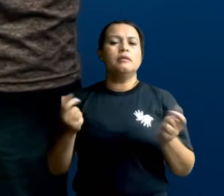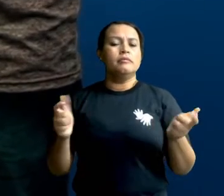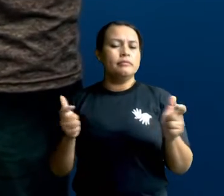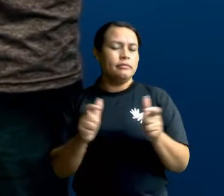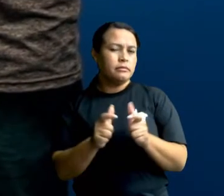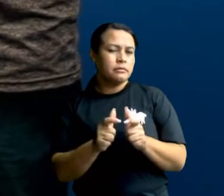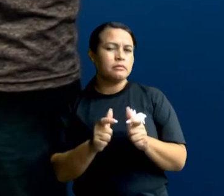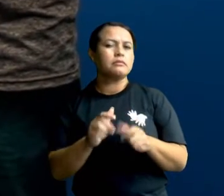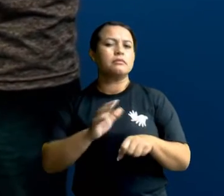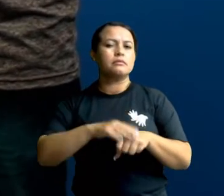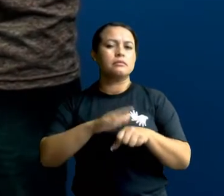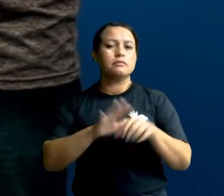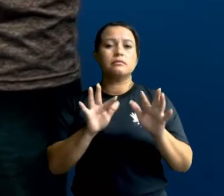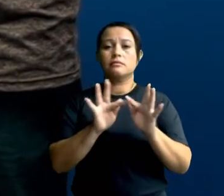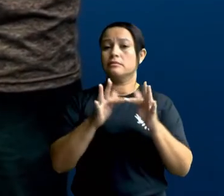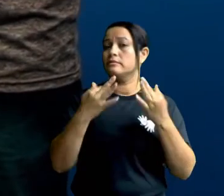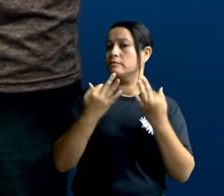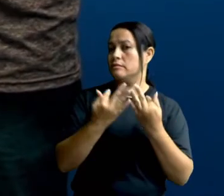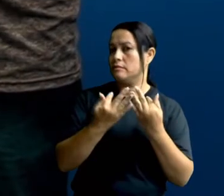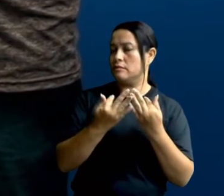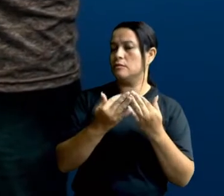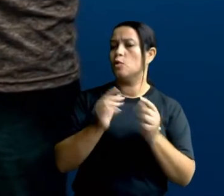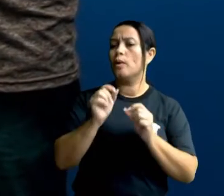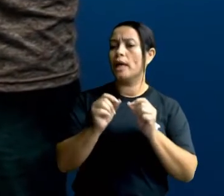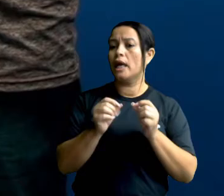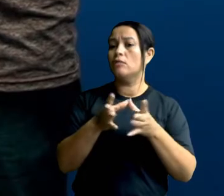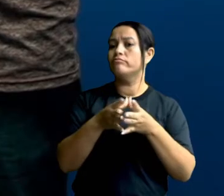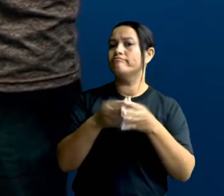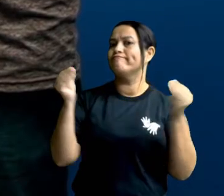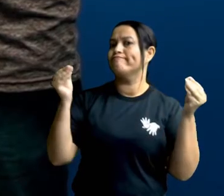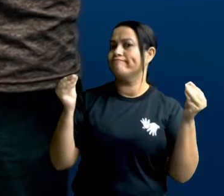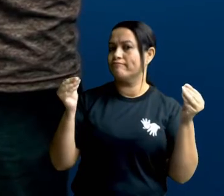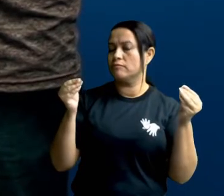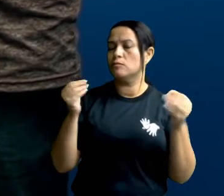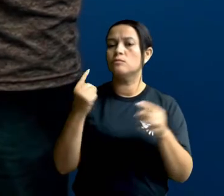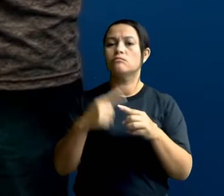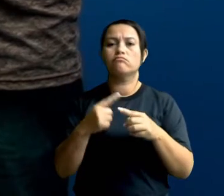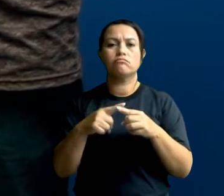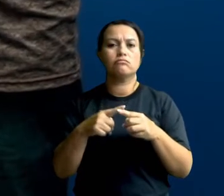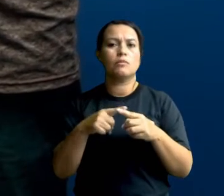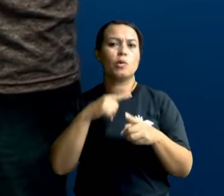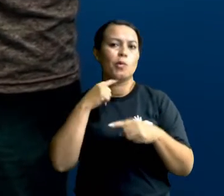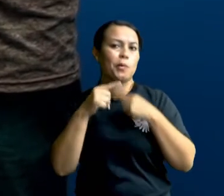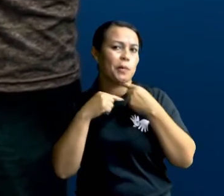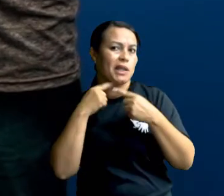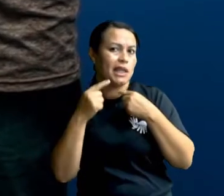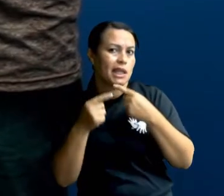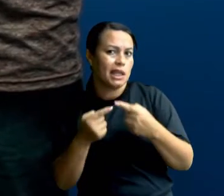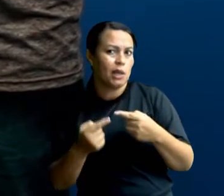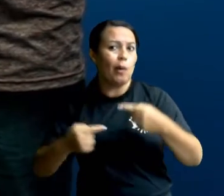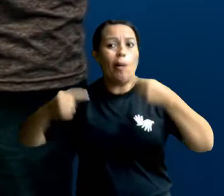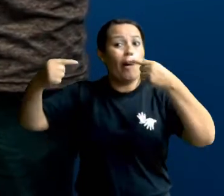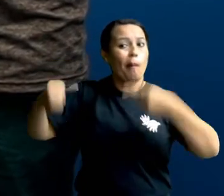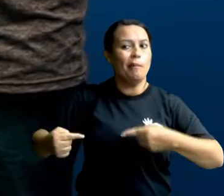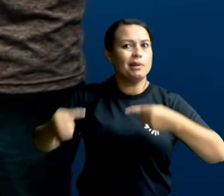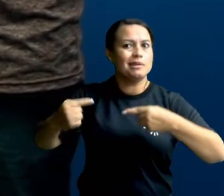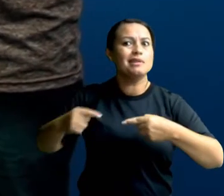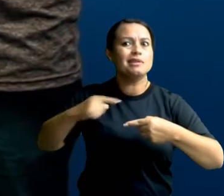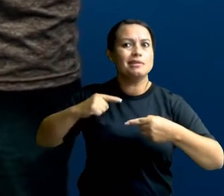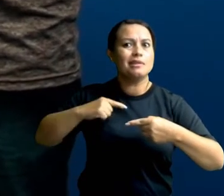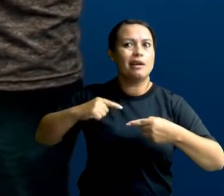da agricultura familiar, elas acabam desaparecendo porque não conseguem competir com os